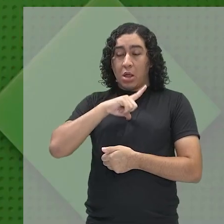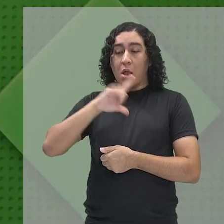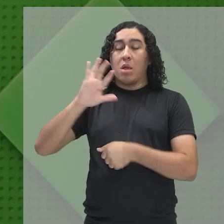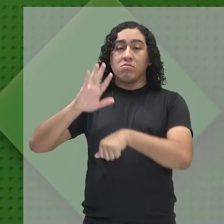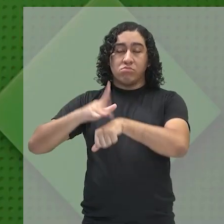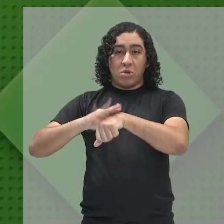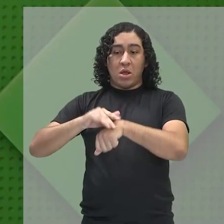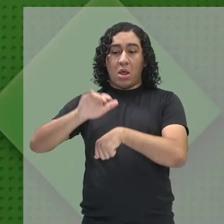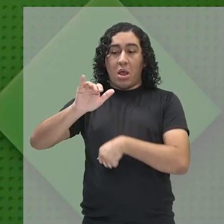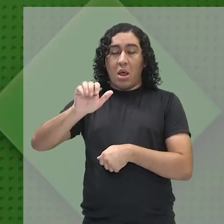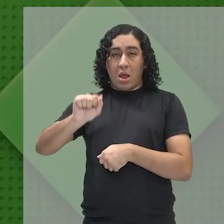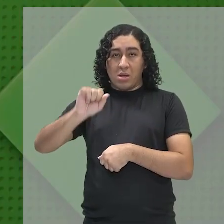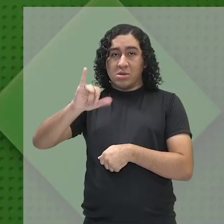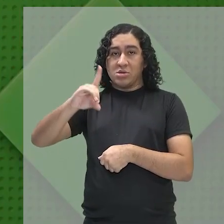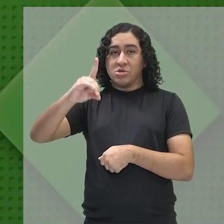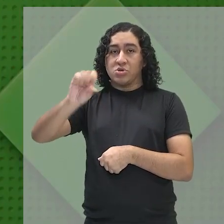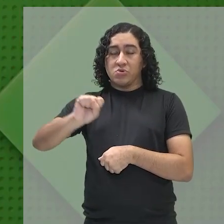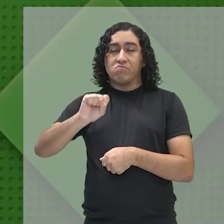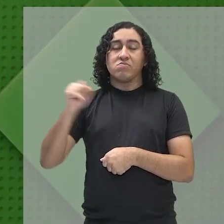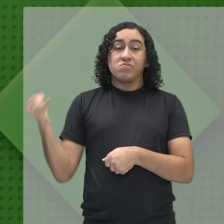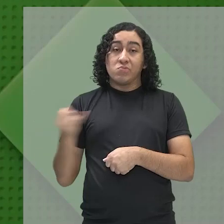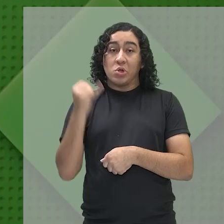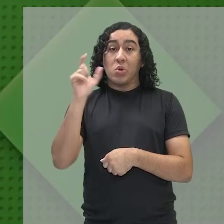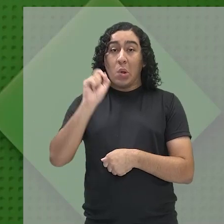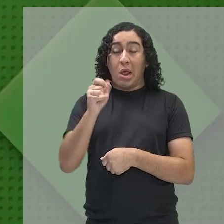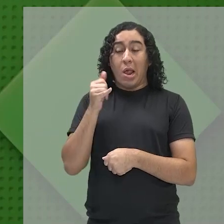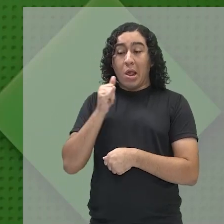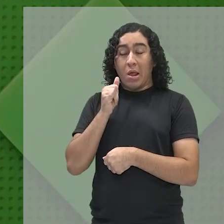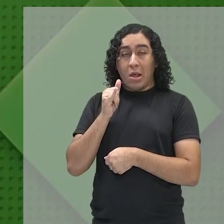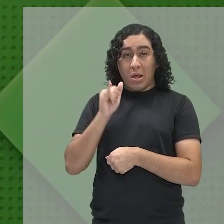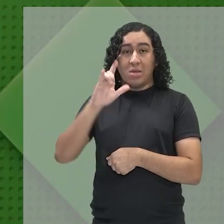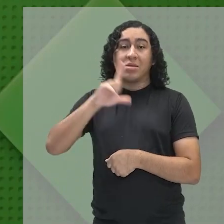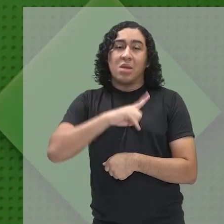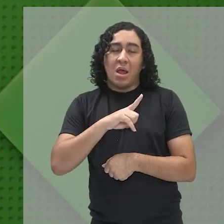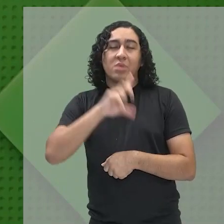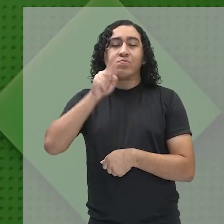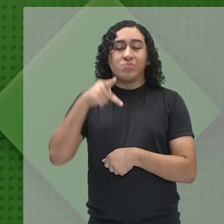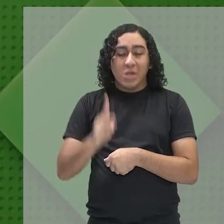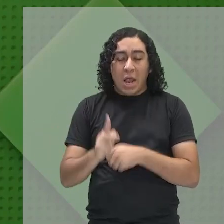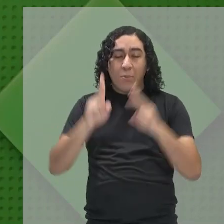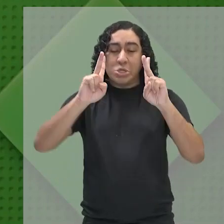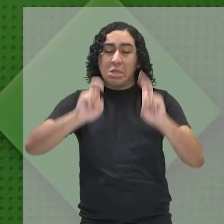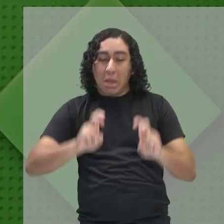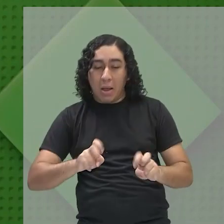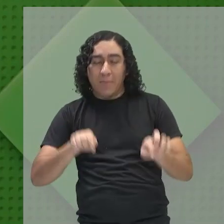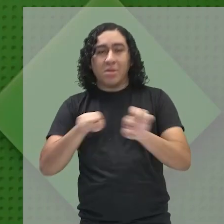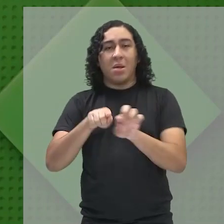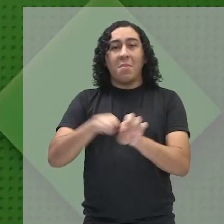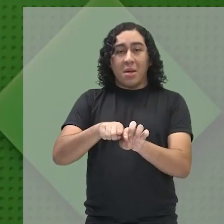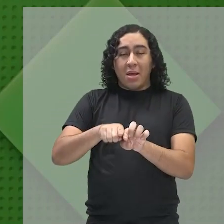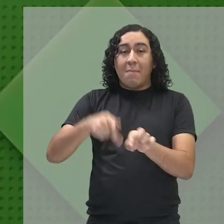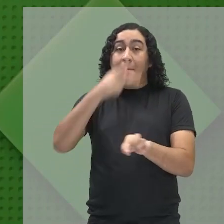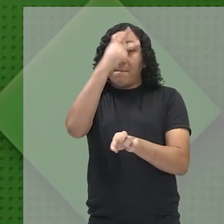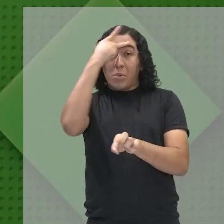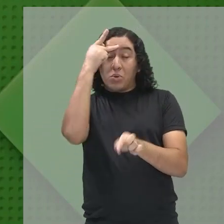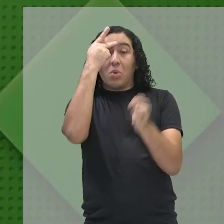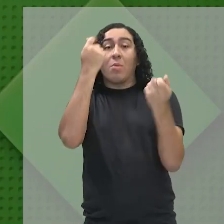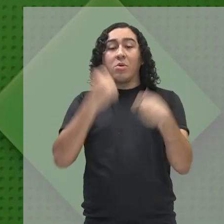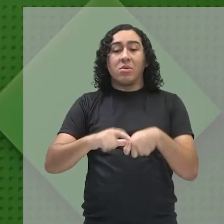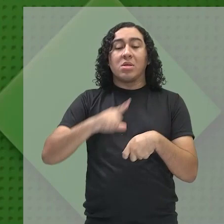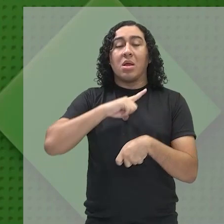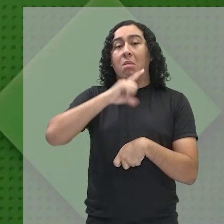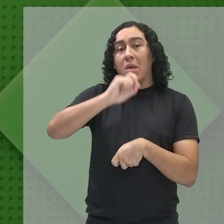importante a prevenção, né? A realização ali dos exames, os testes rápidos para as pessoas ali